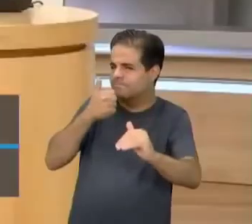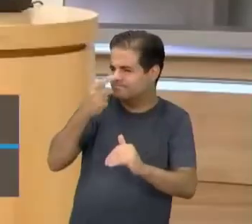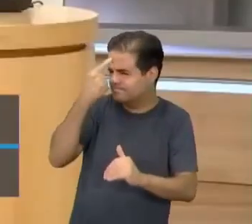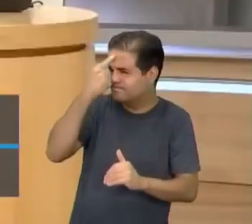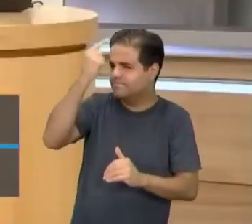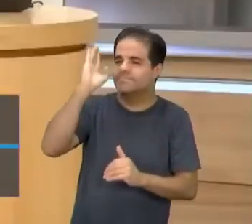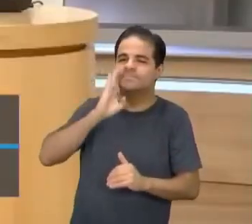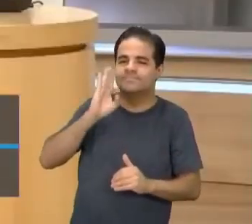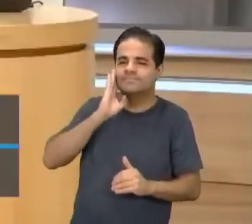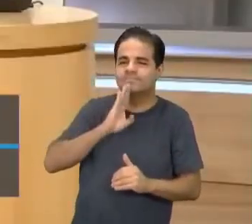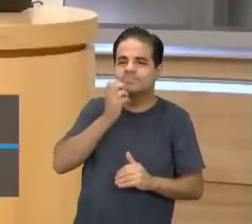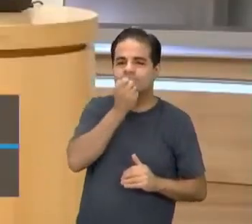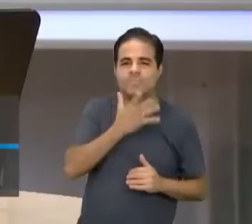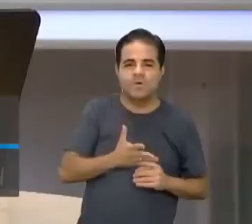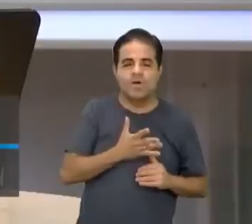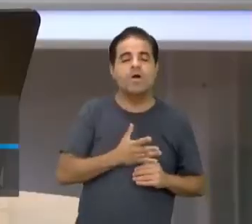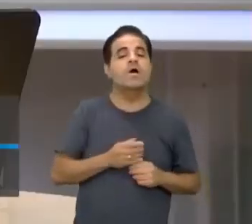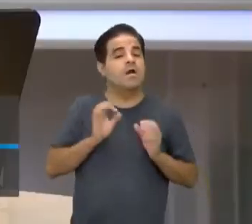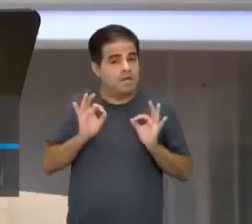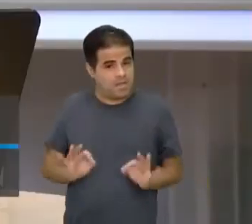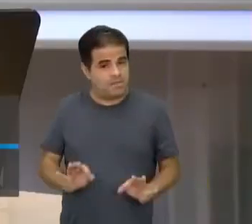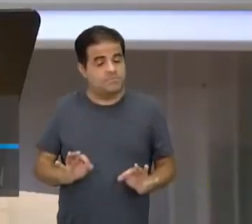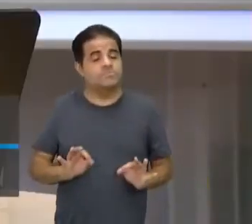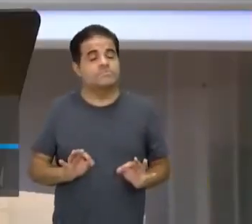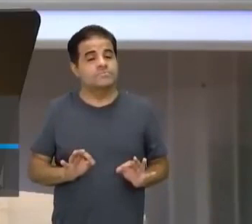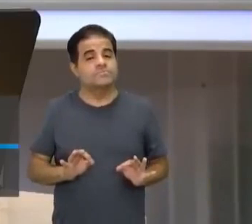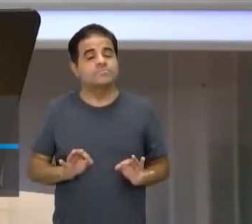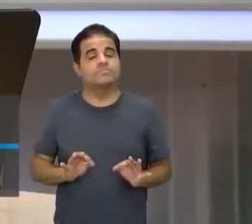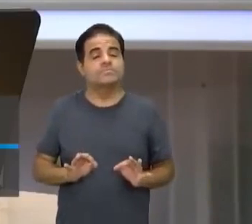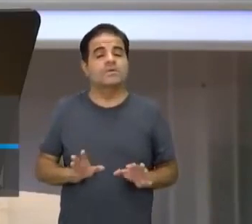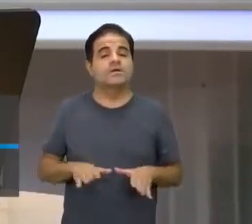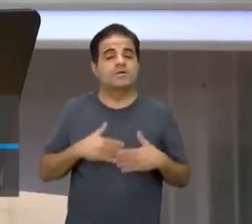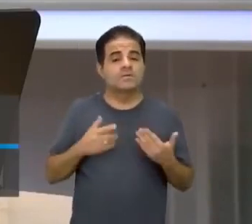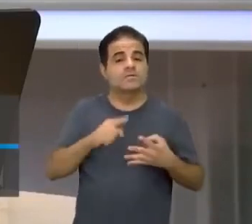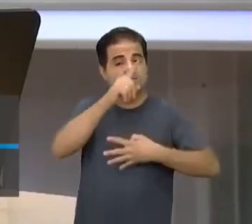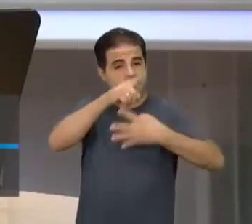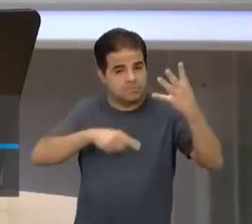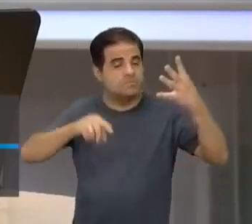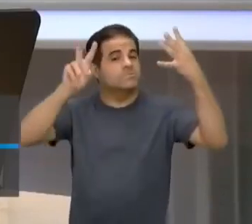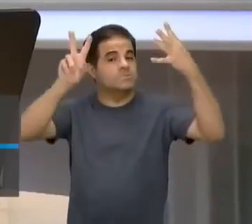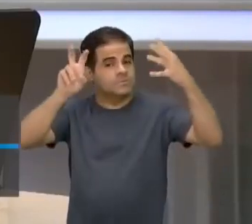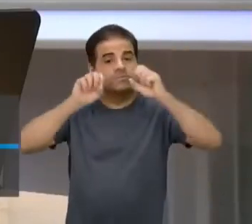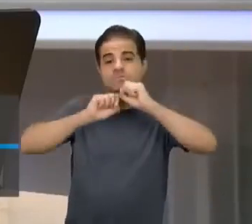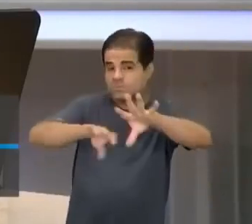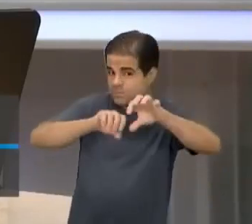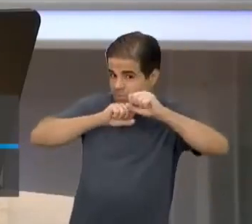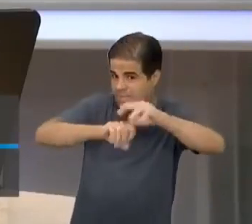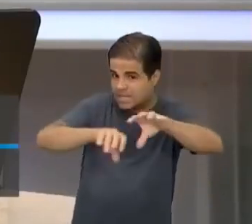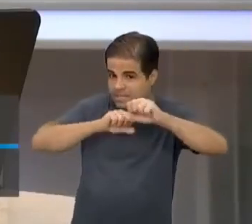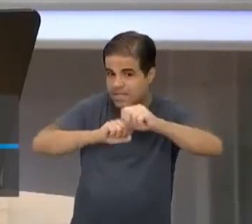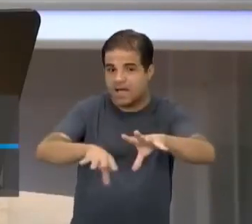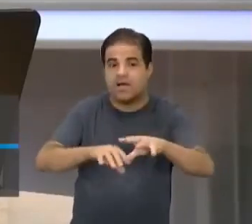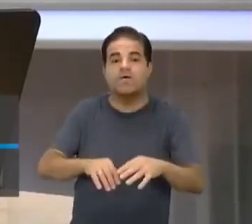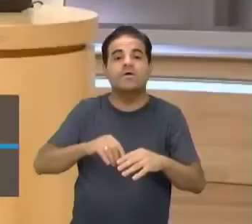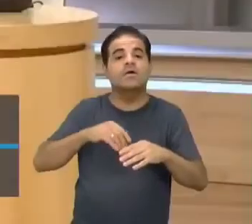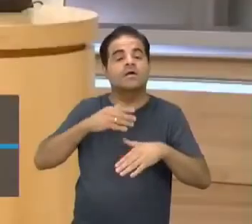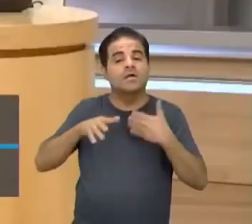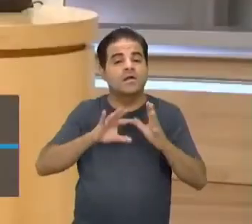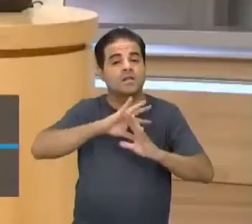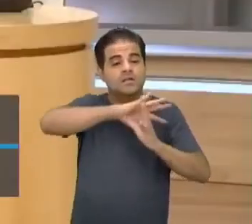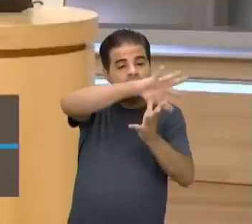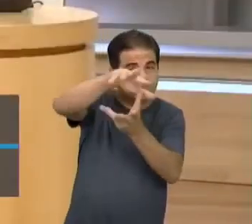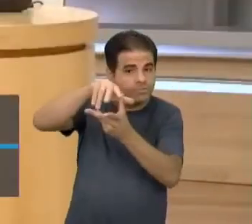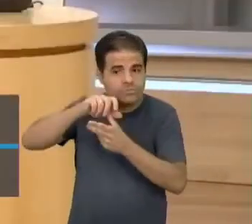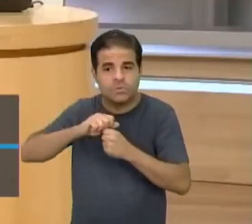ideia. Muito bom. É isso mesmo, gente. Então, assim, na verdade, os 4 pilares da educação, ele acaba